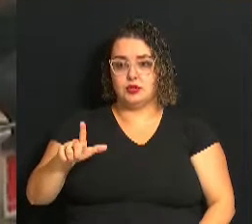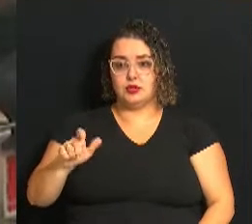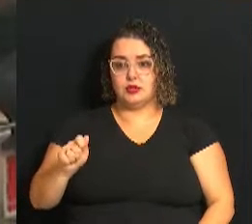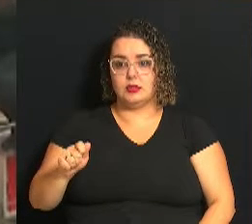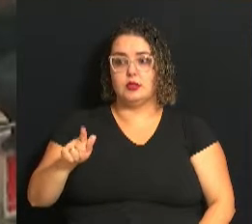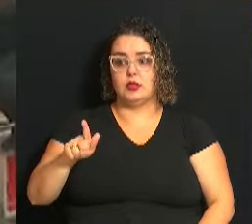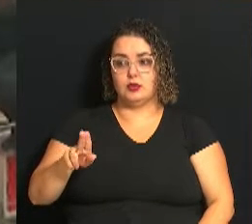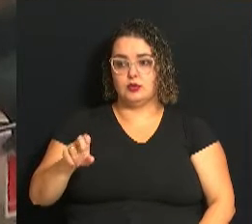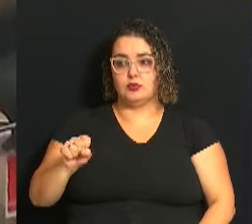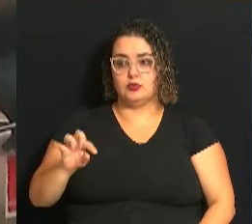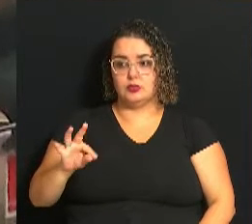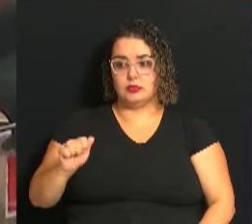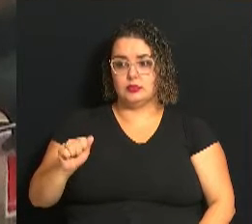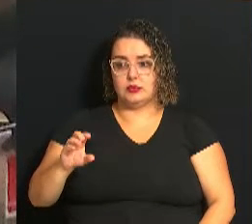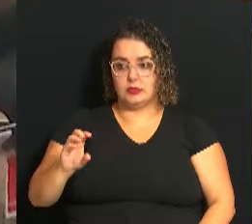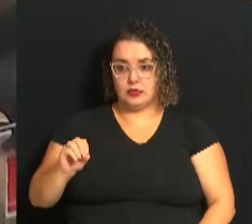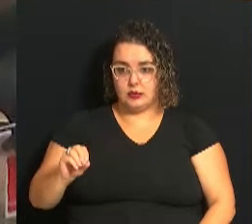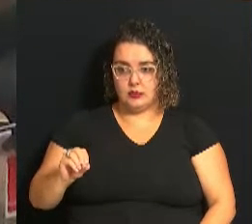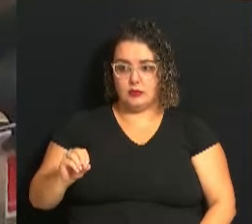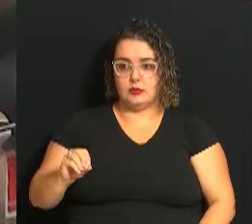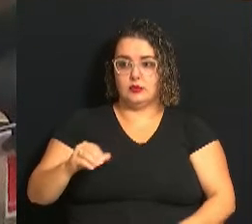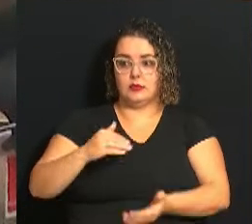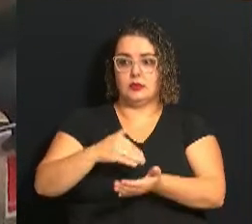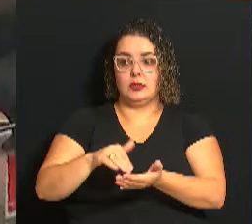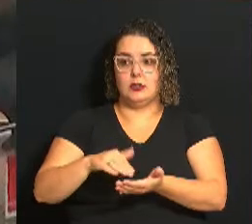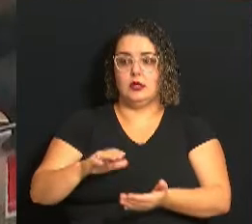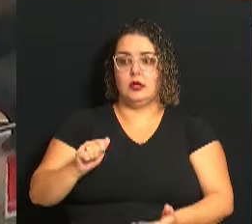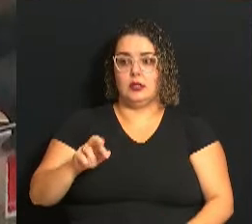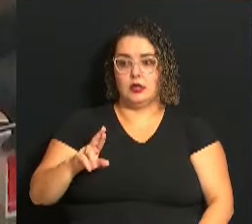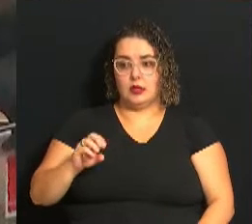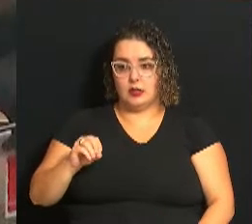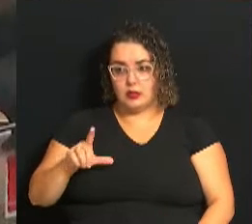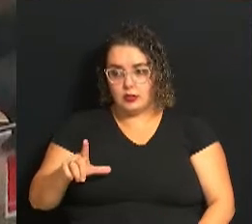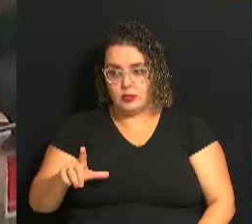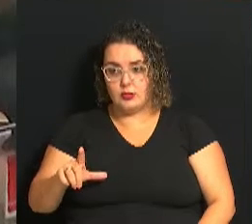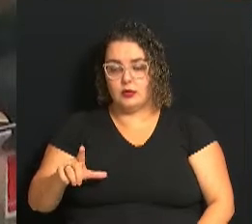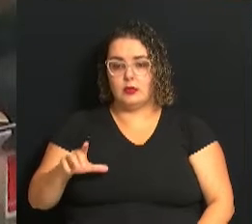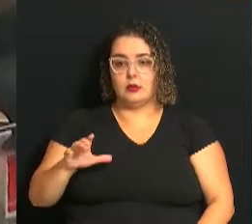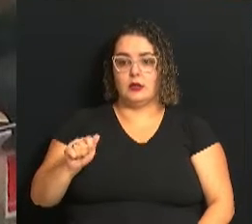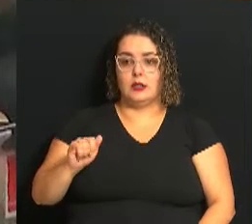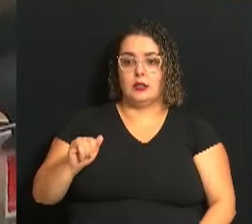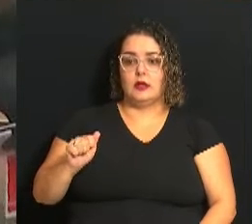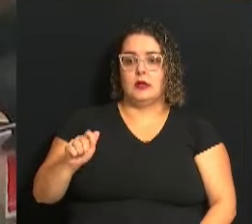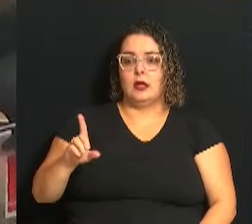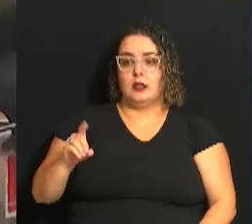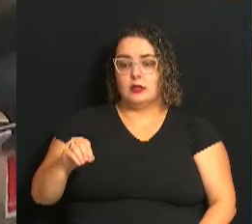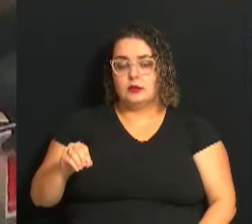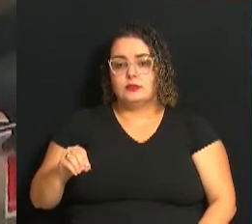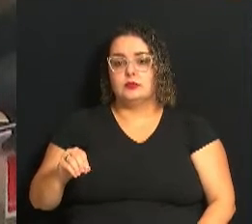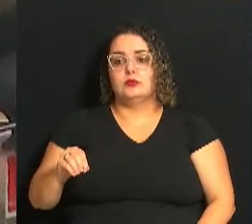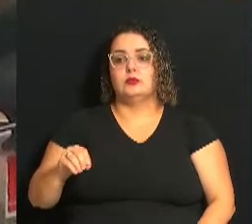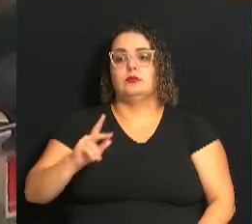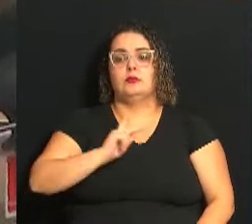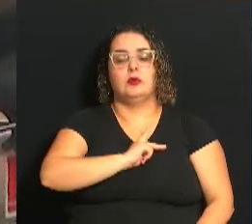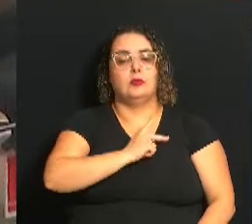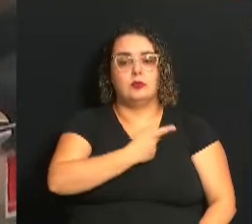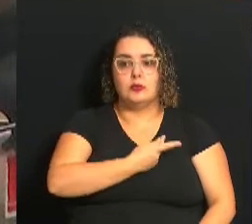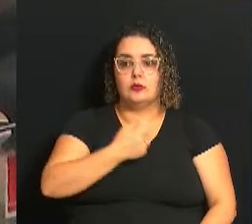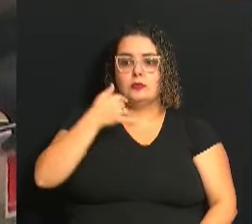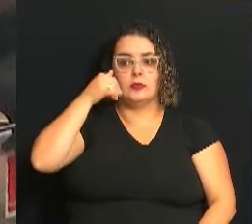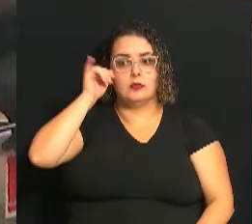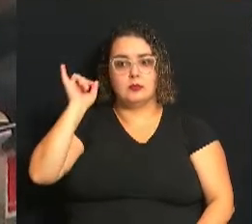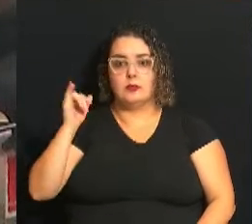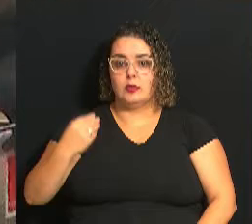Gustavo, secretária Carol aqui presente, Caiado, vereador Paulo Búfalo, Paulo Gaspar, público.